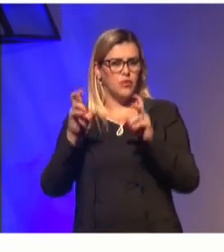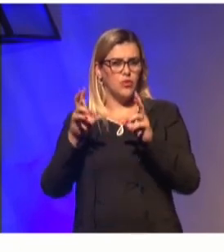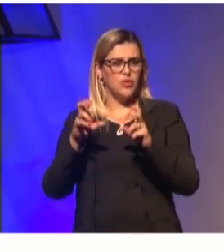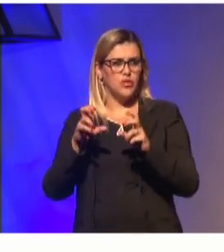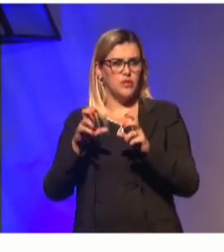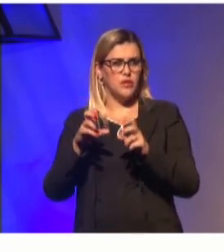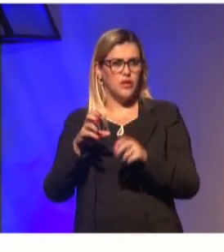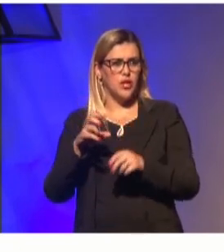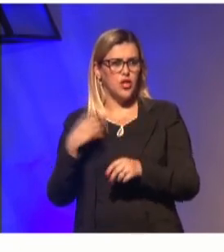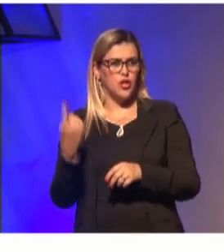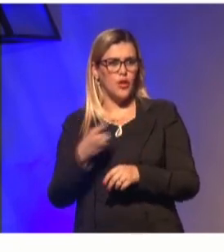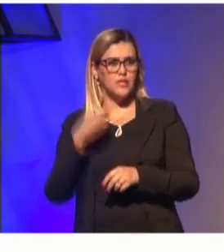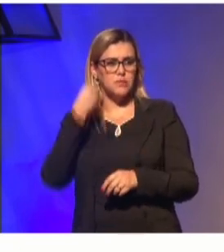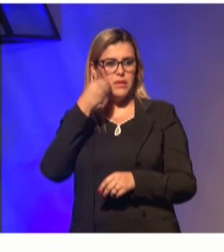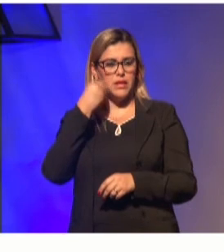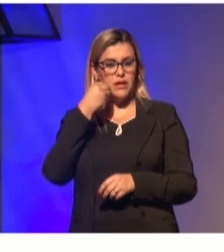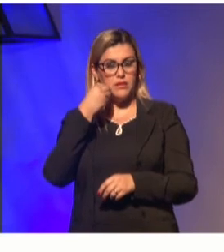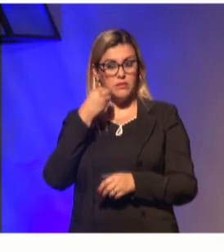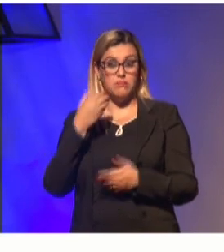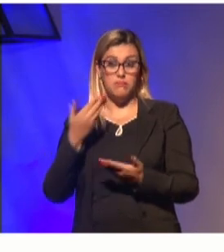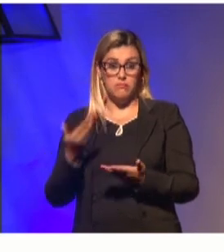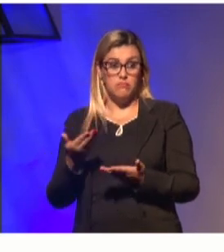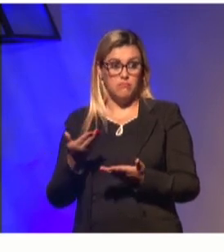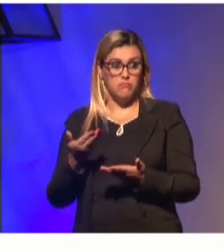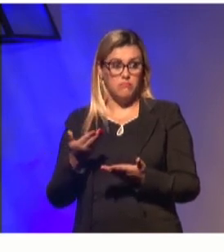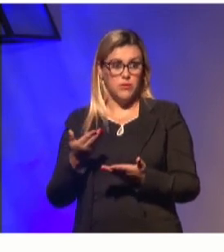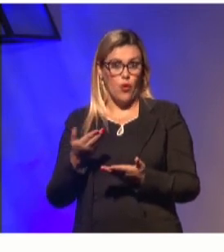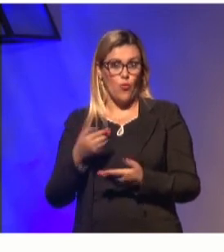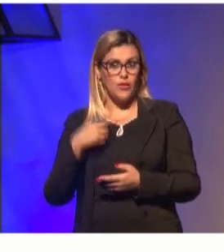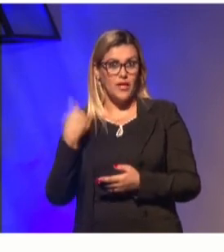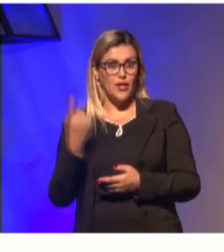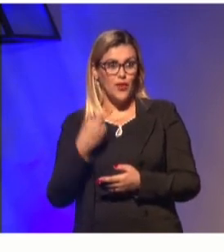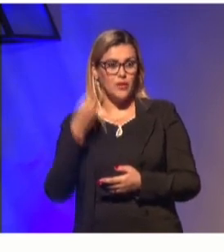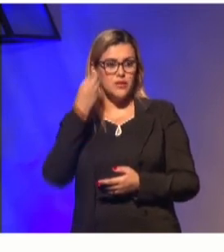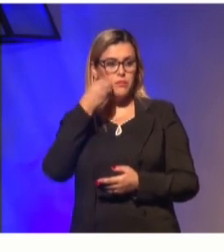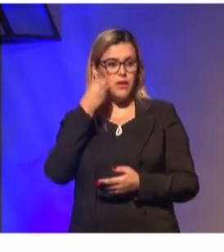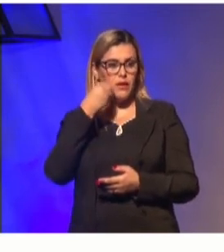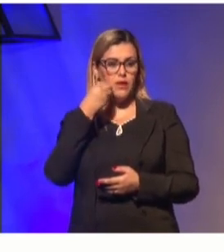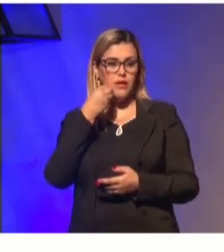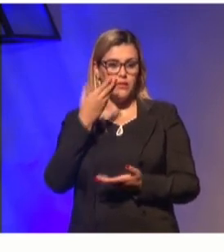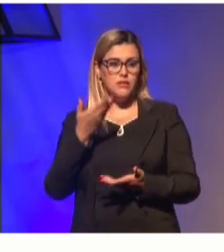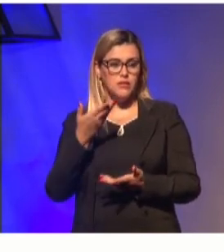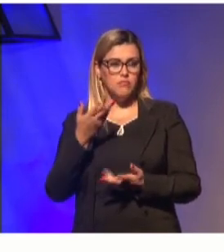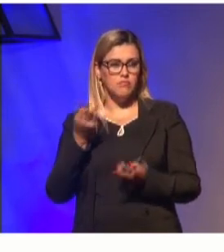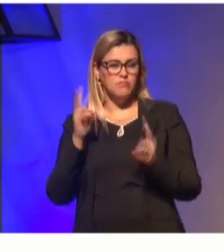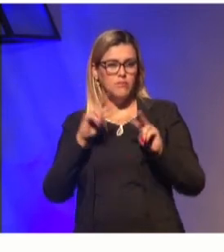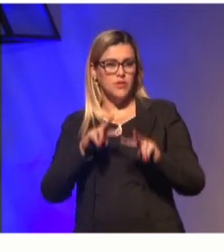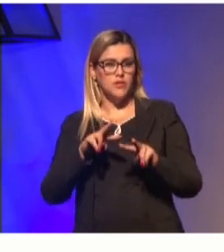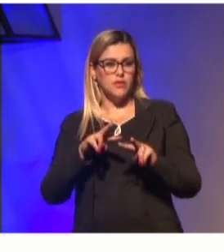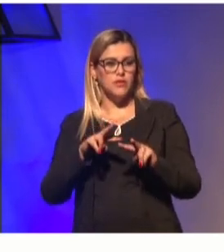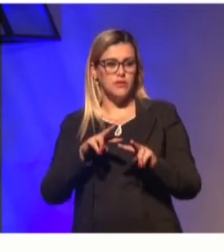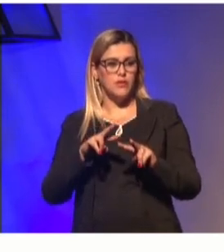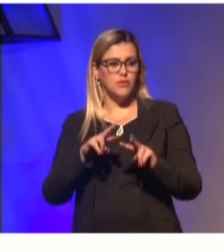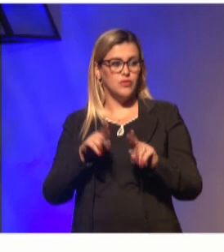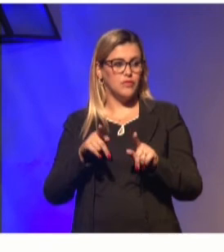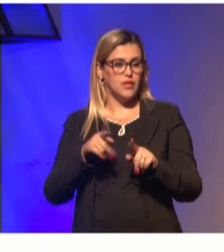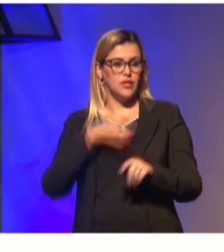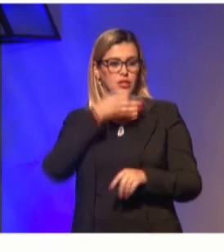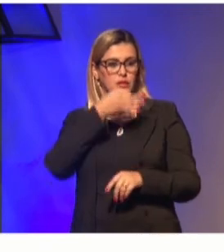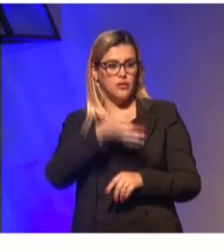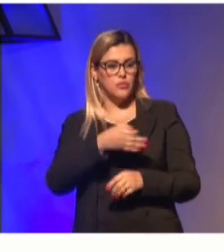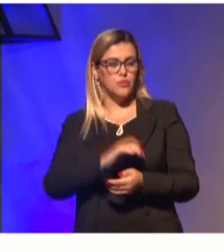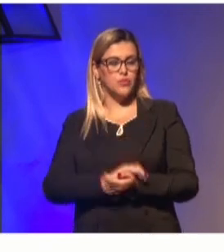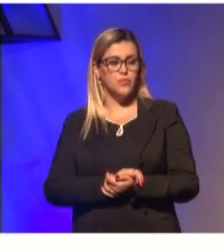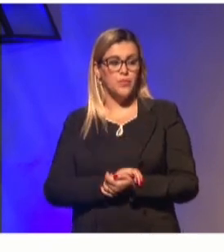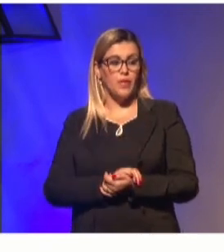Nossa Experiência. Então, quando cai na nossa experiência, a gente já olha com um olhar um pouco mais crítico.